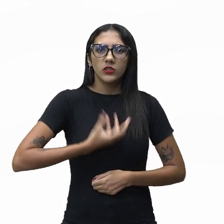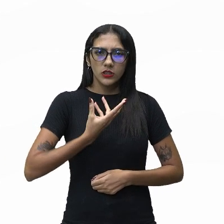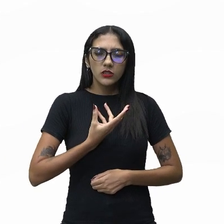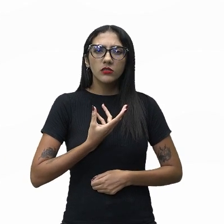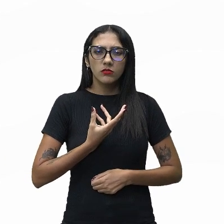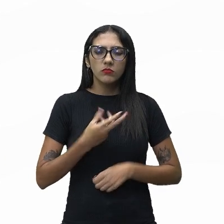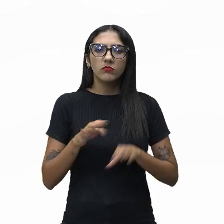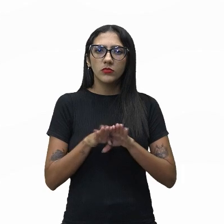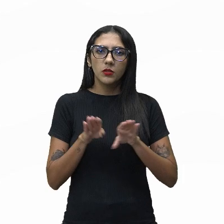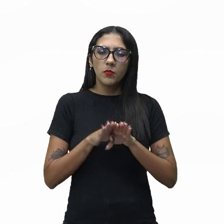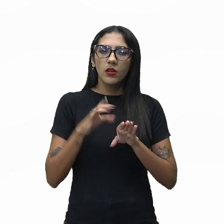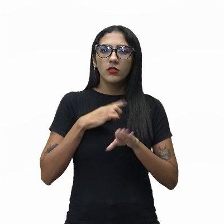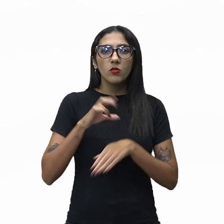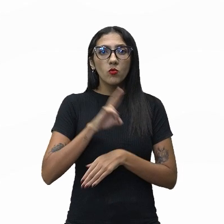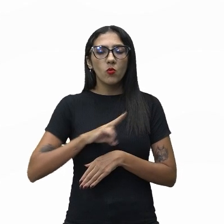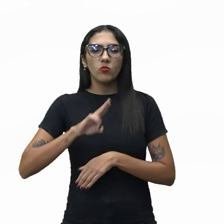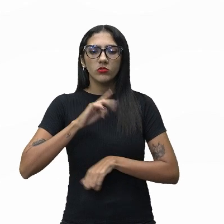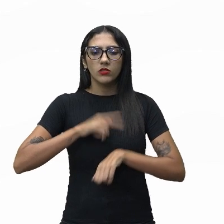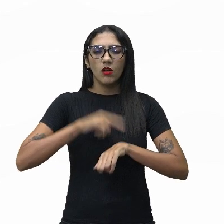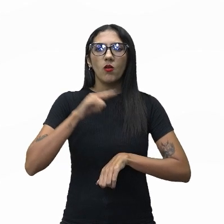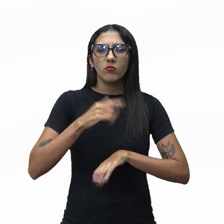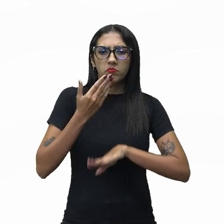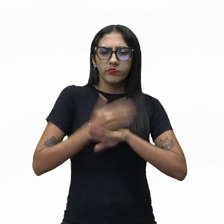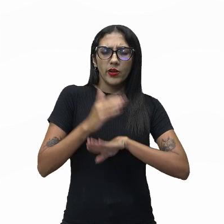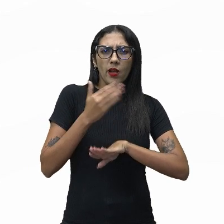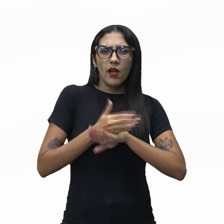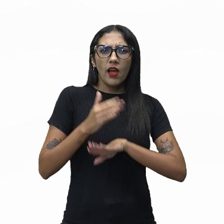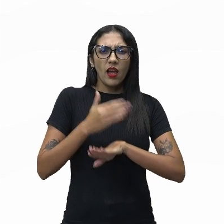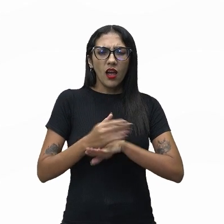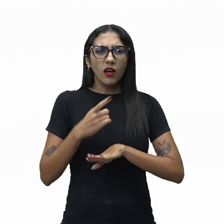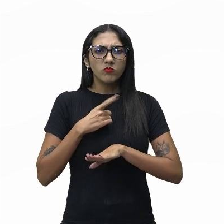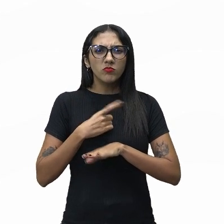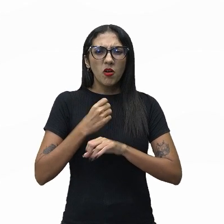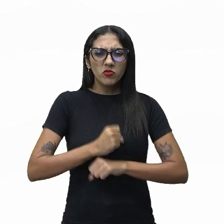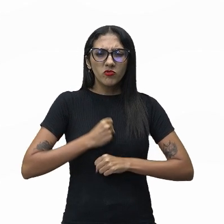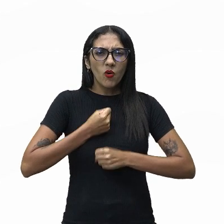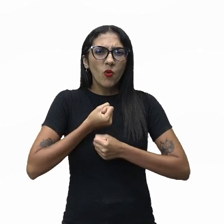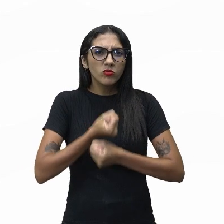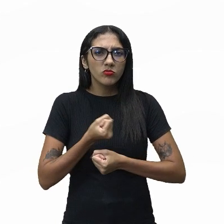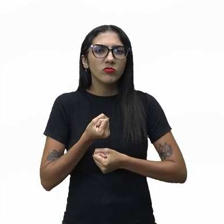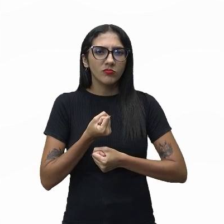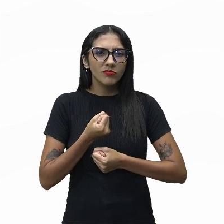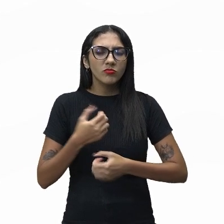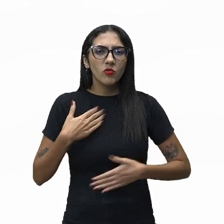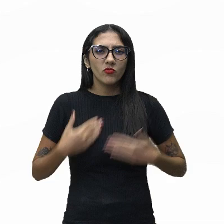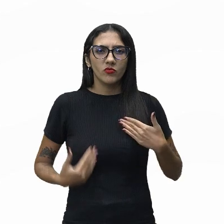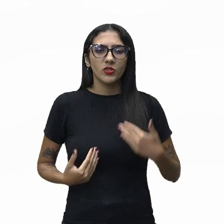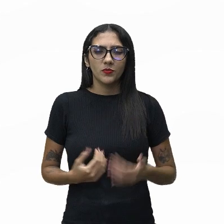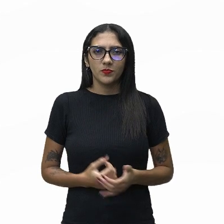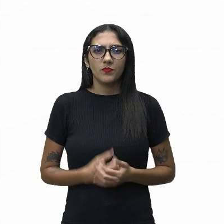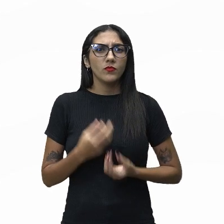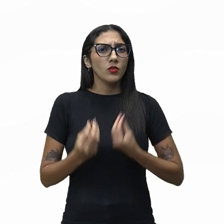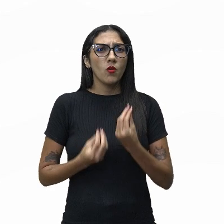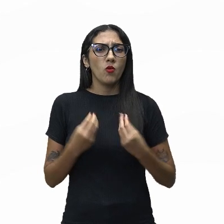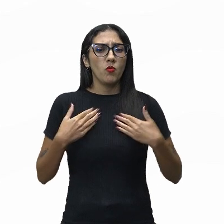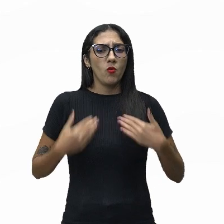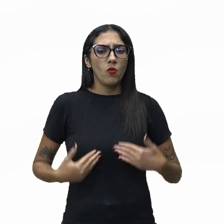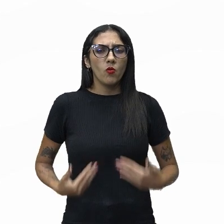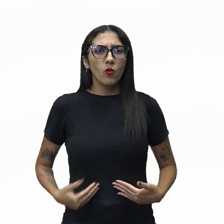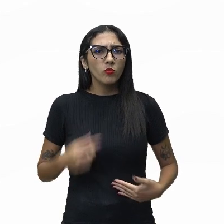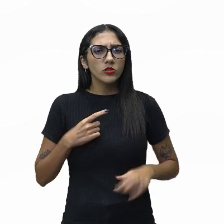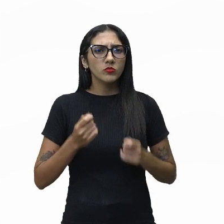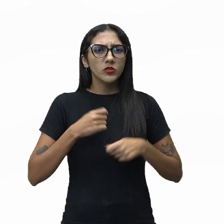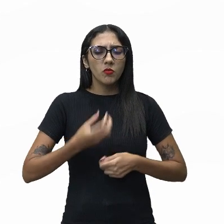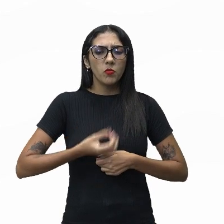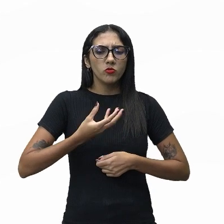ali consumida naquele momento, né, em que você está fazendo atividade física. E como é que o nosso corpo vai produzir? Para isso ele